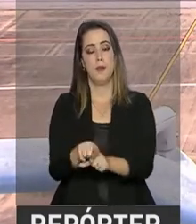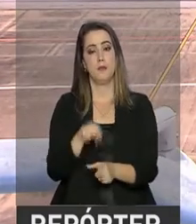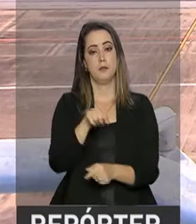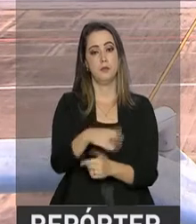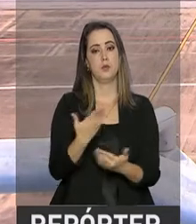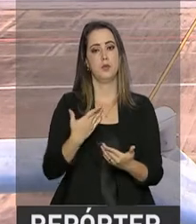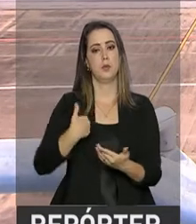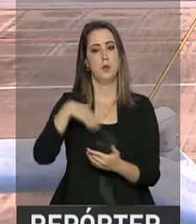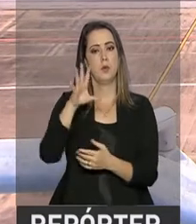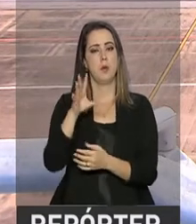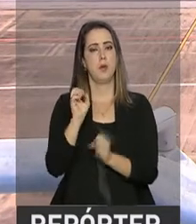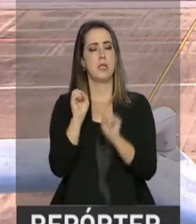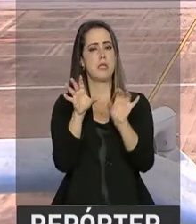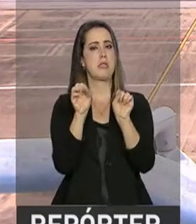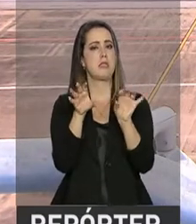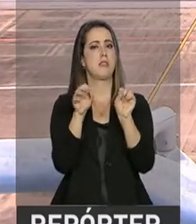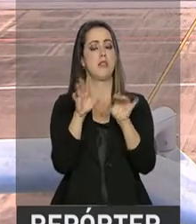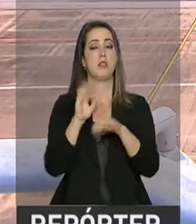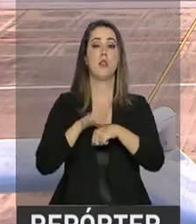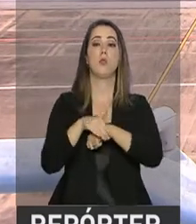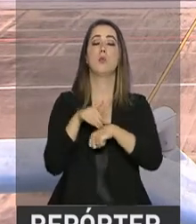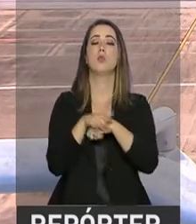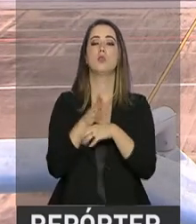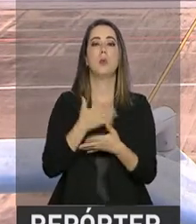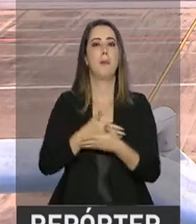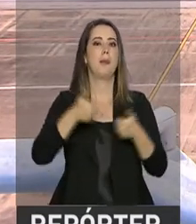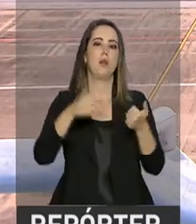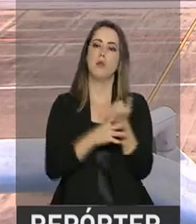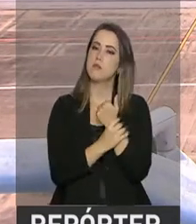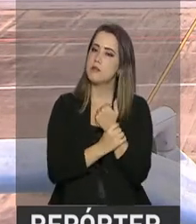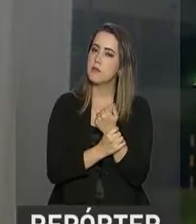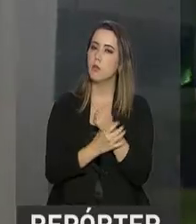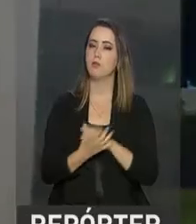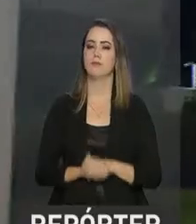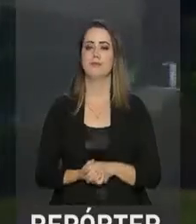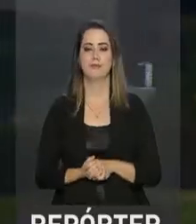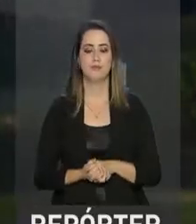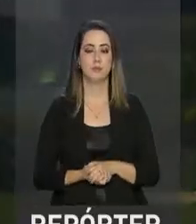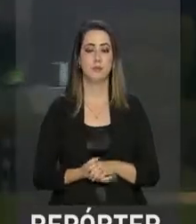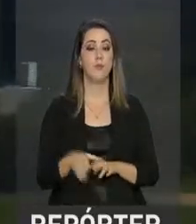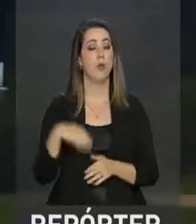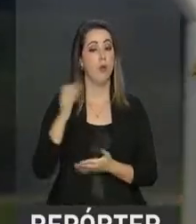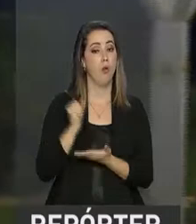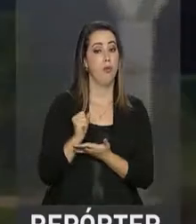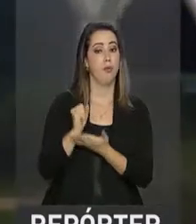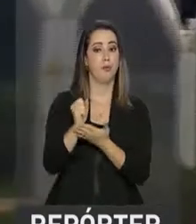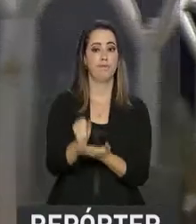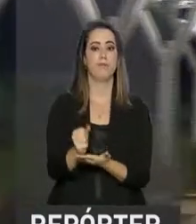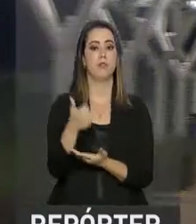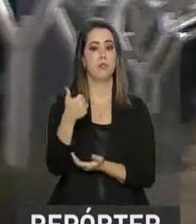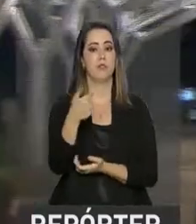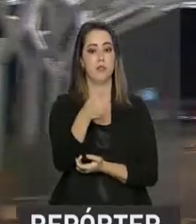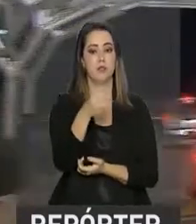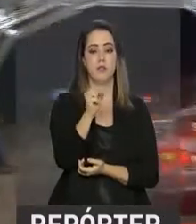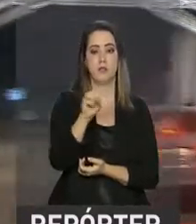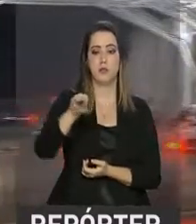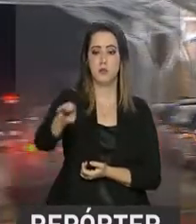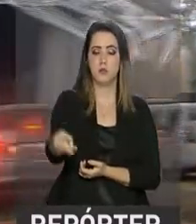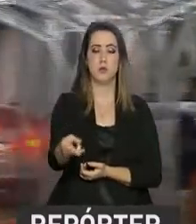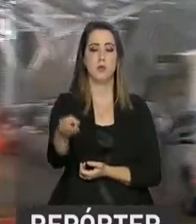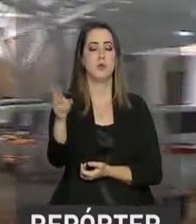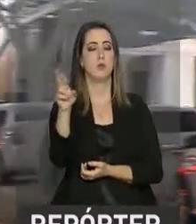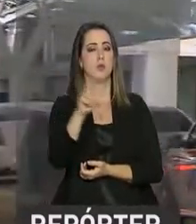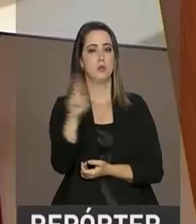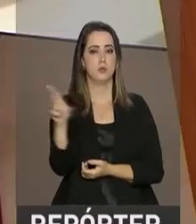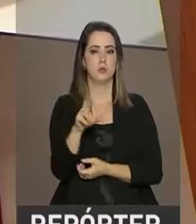de novo balizamento noturno. Tudo para aumentar ainda mais a segurança. Foram destinados 178 milhões de reais para